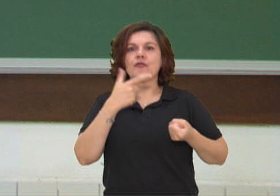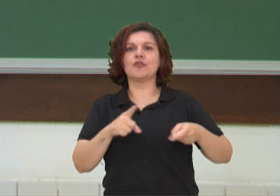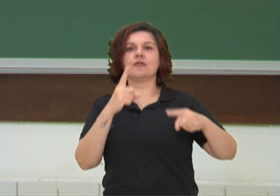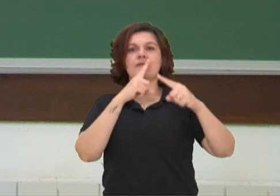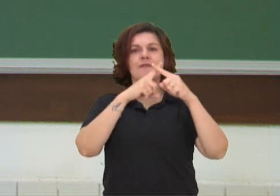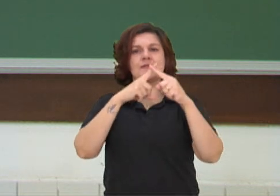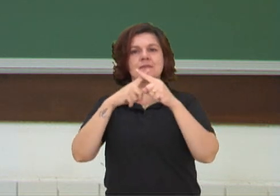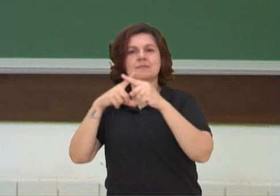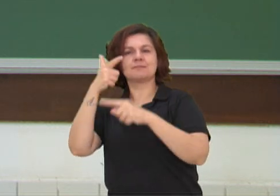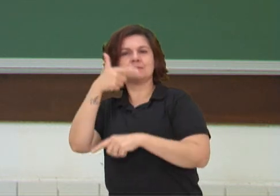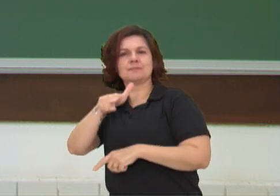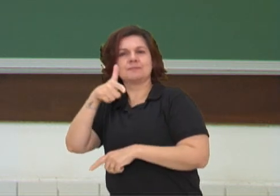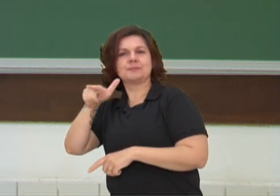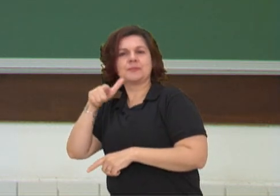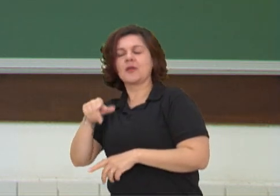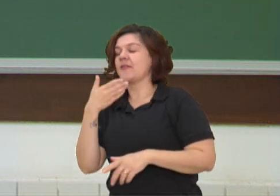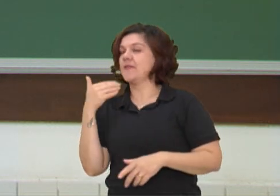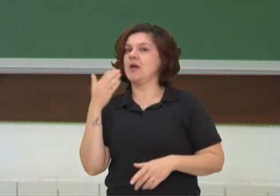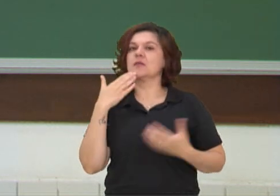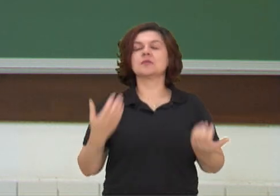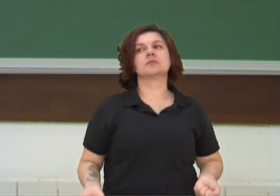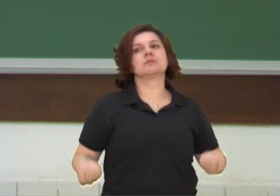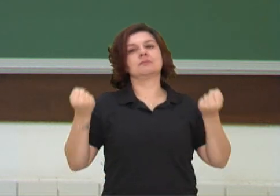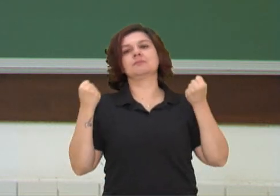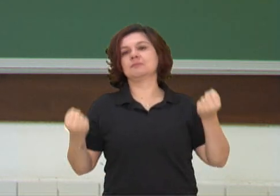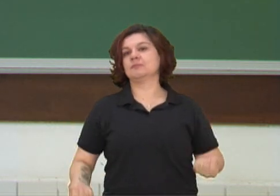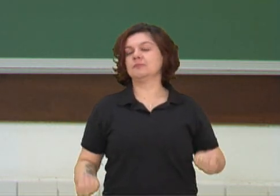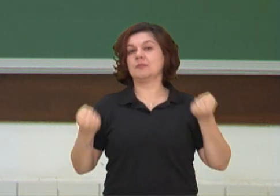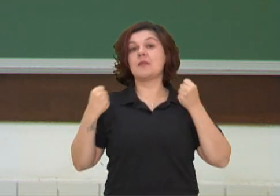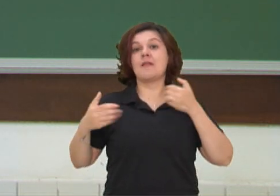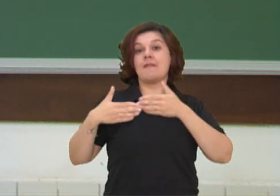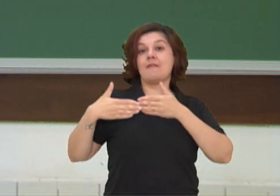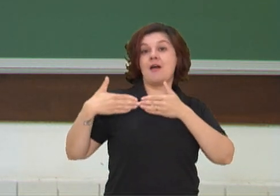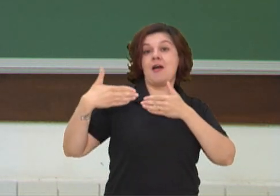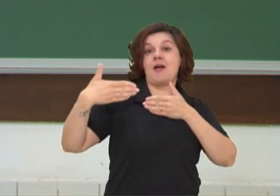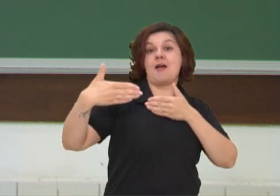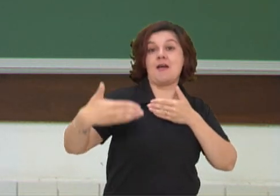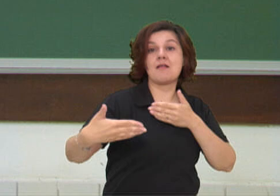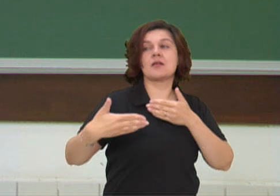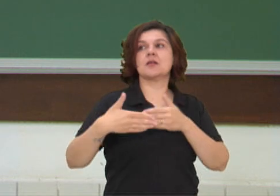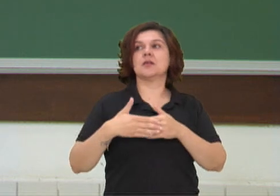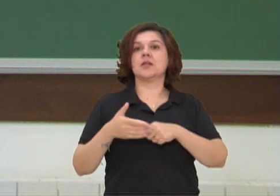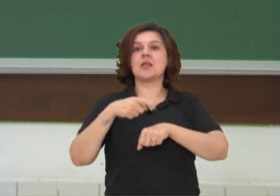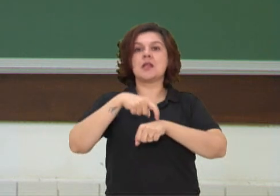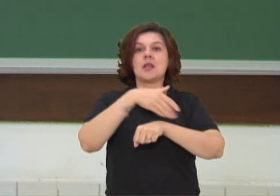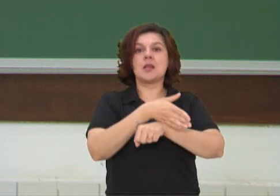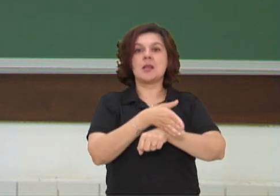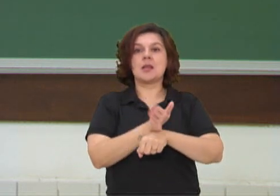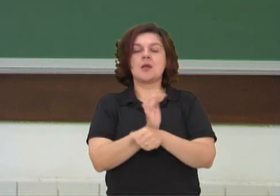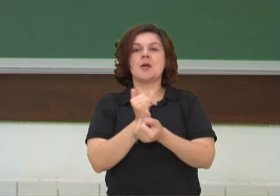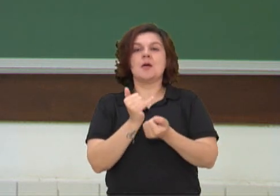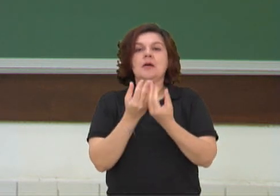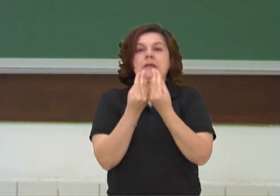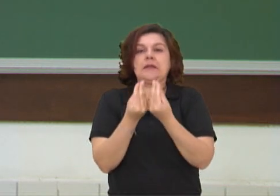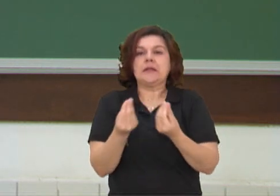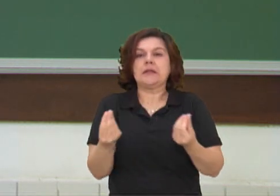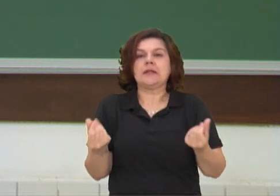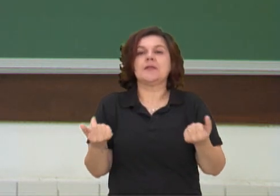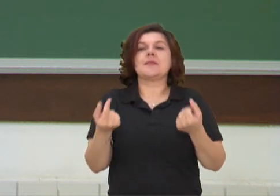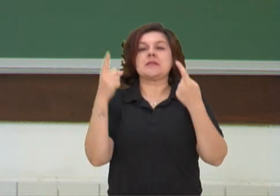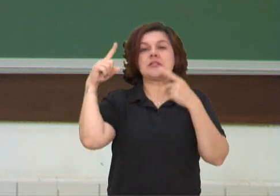daquele tipo de exercício sem muitos problemas. E conforme o tempo for passando, elas vão ali desgastando ali o seu